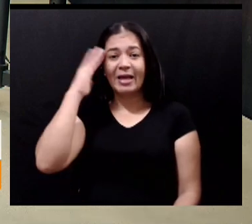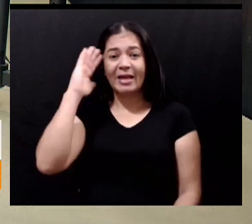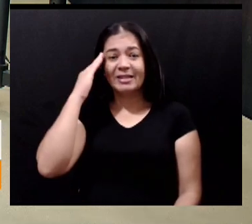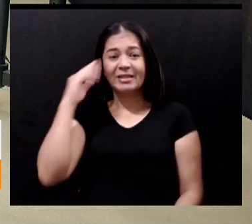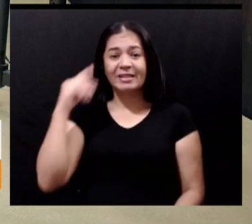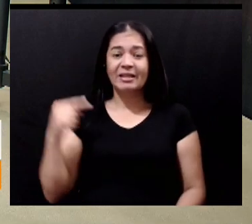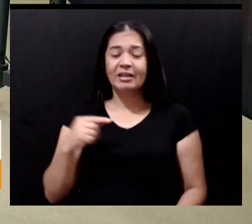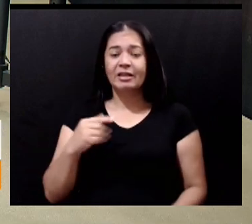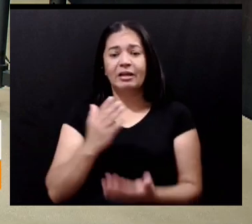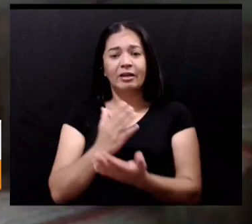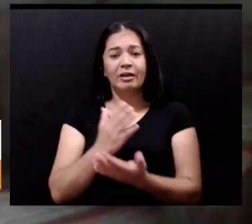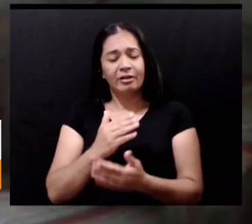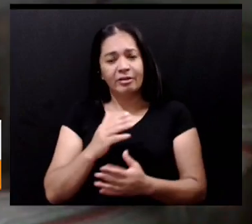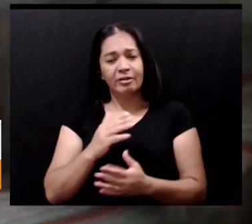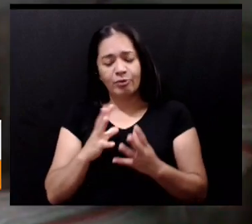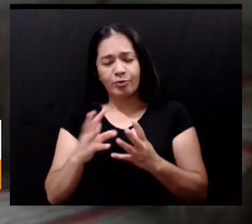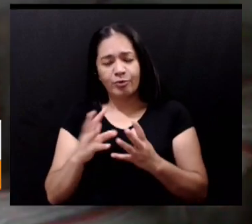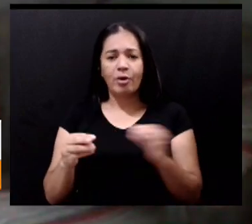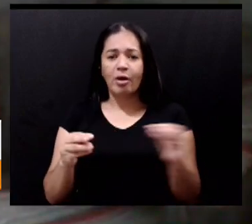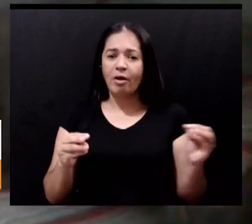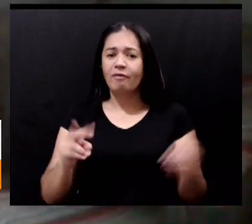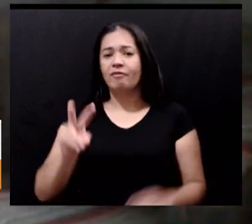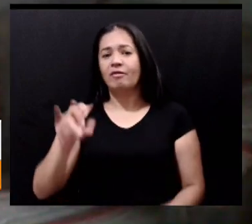Qual que é a importância disso?